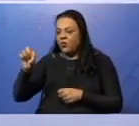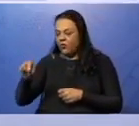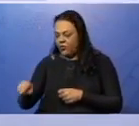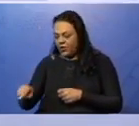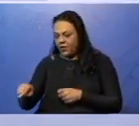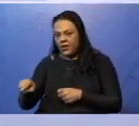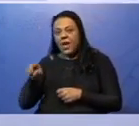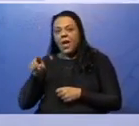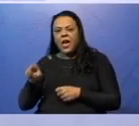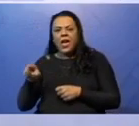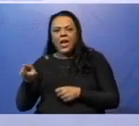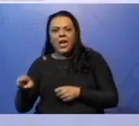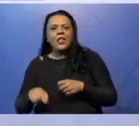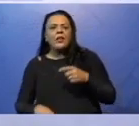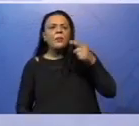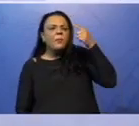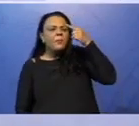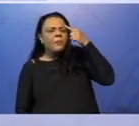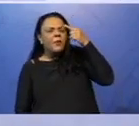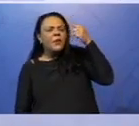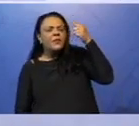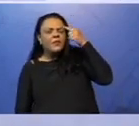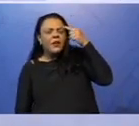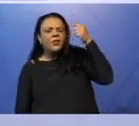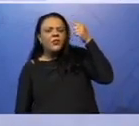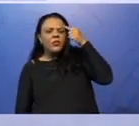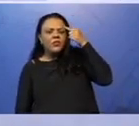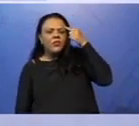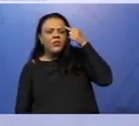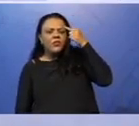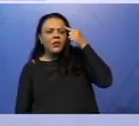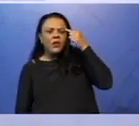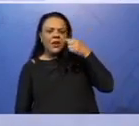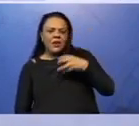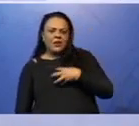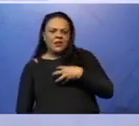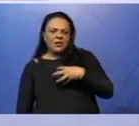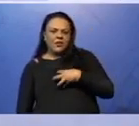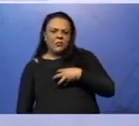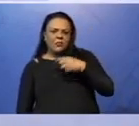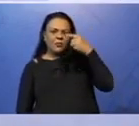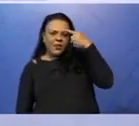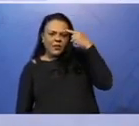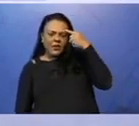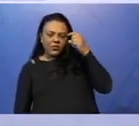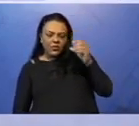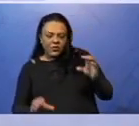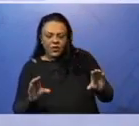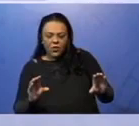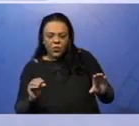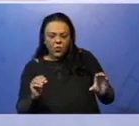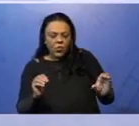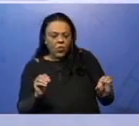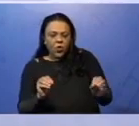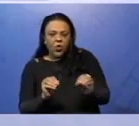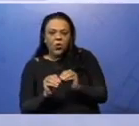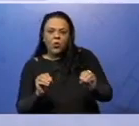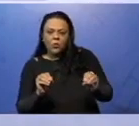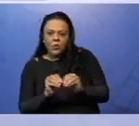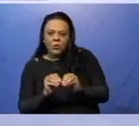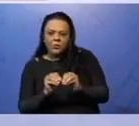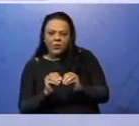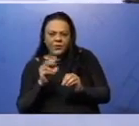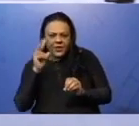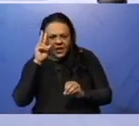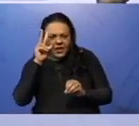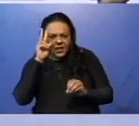Estava pensativo é o predicado. Lembra que eu falei para vocês que nos predicados nominais eu consigo tirar o